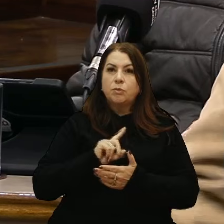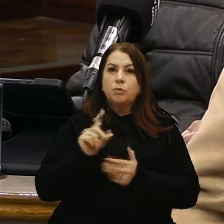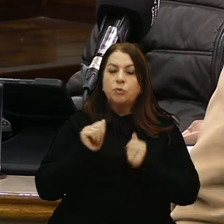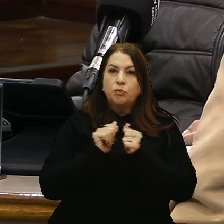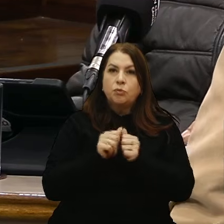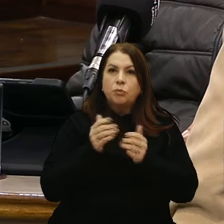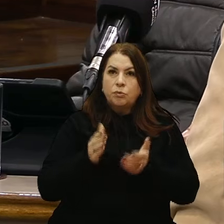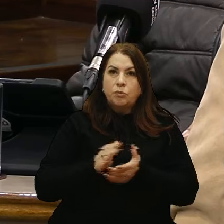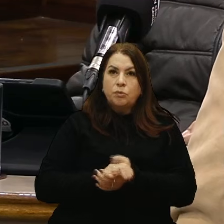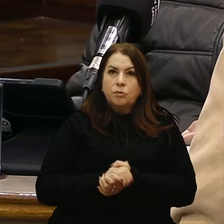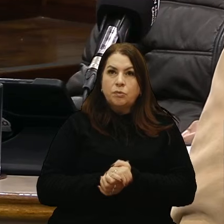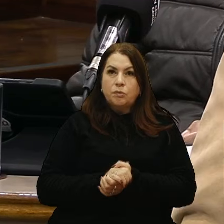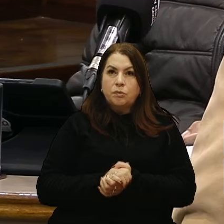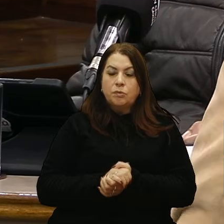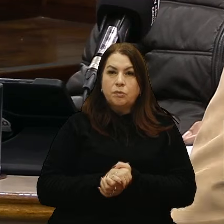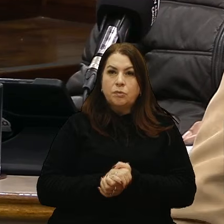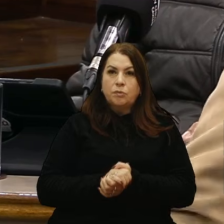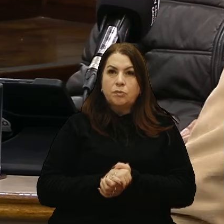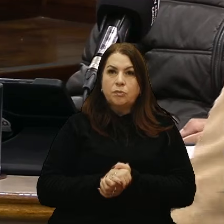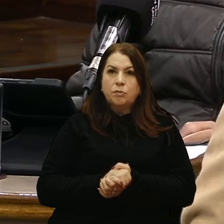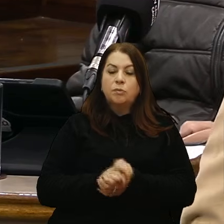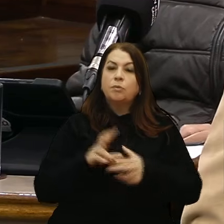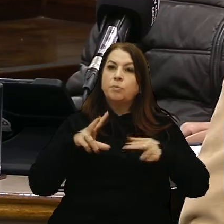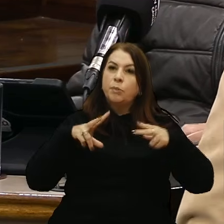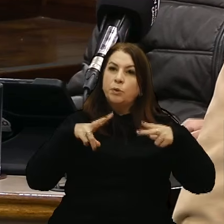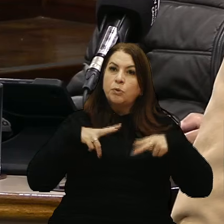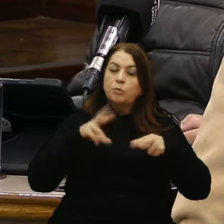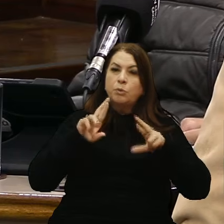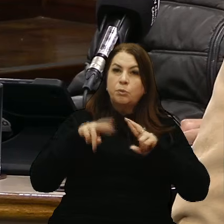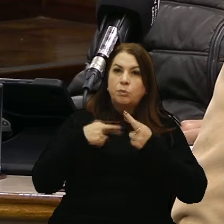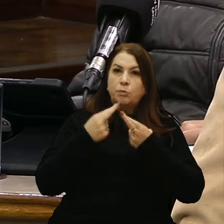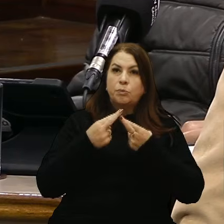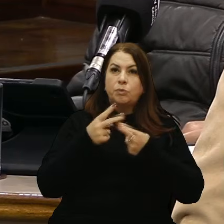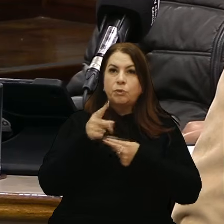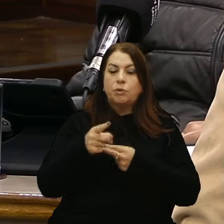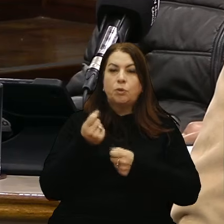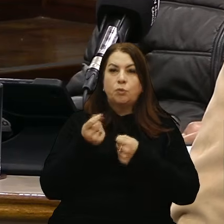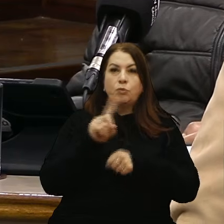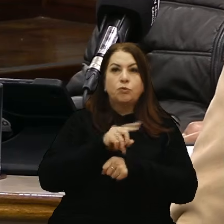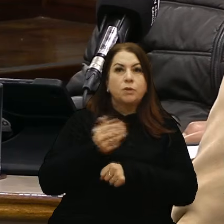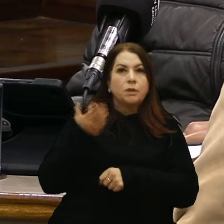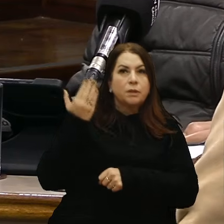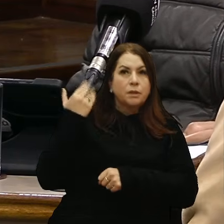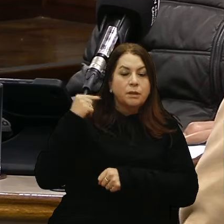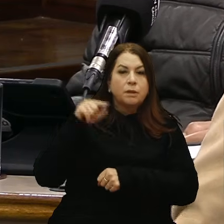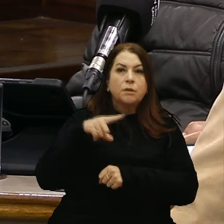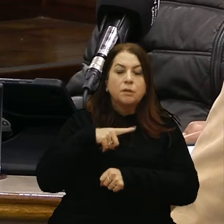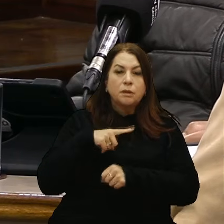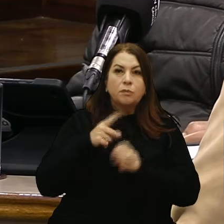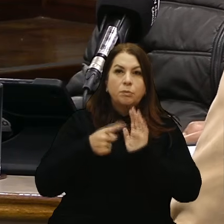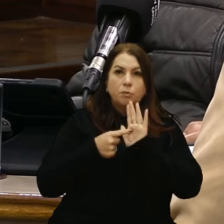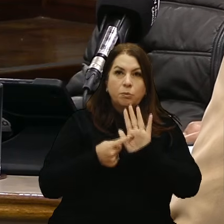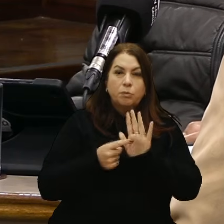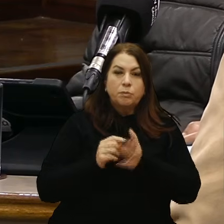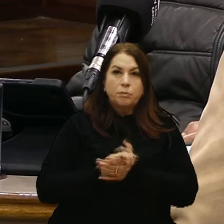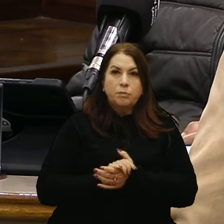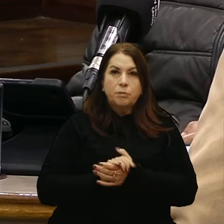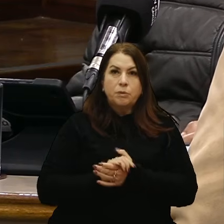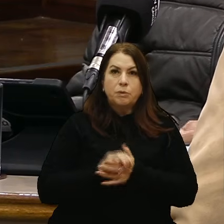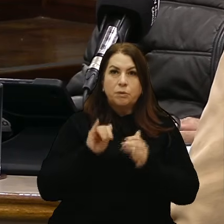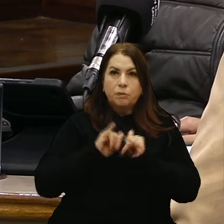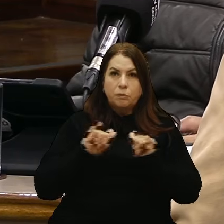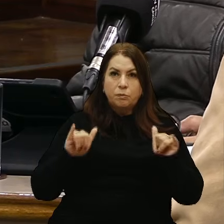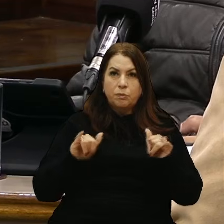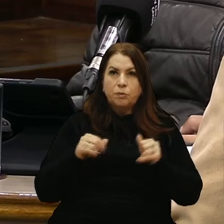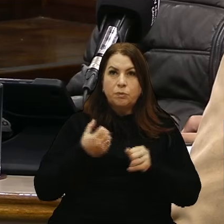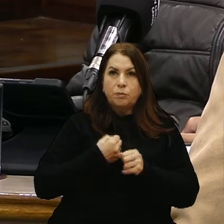senhor agora pessoalmente lá numa reunião com o senhor alguns dias atrás, onde o senhor esteve me mostrando as informações